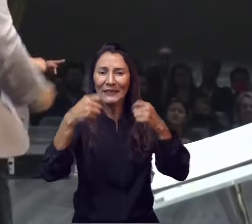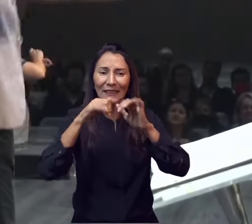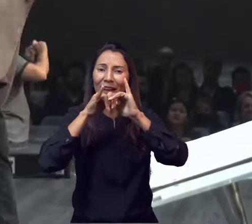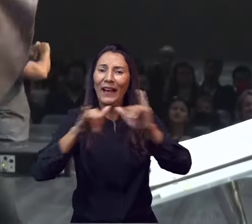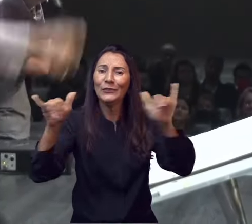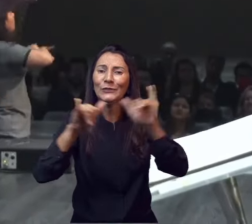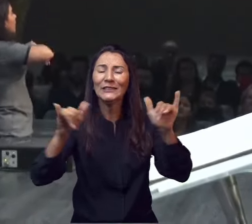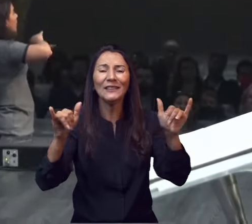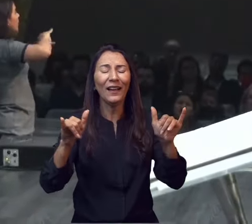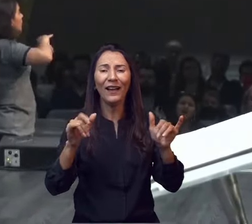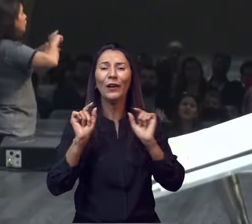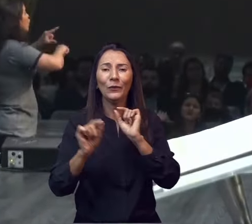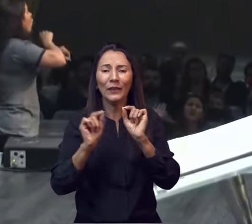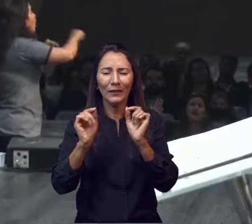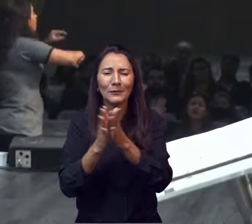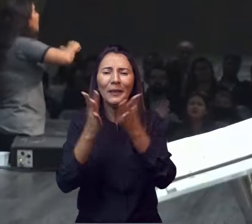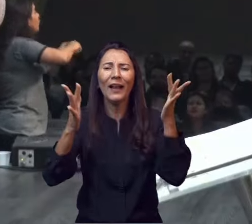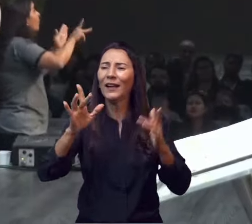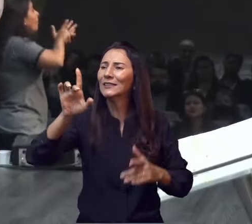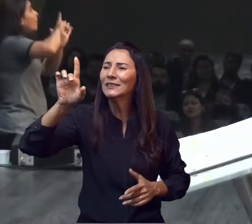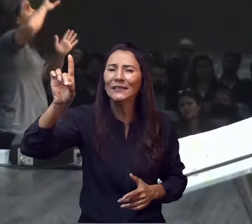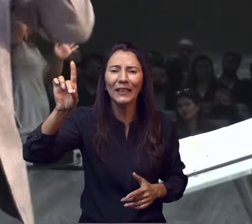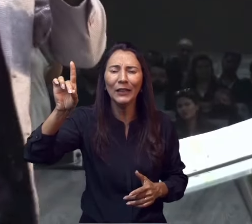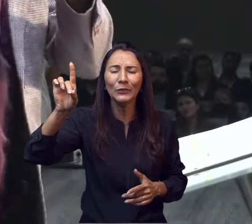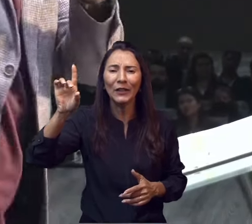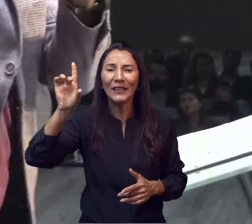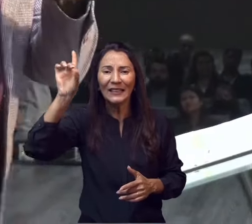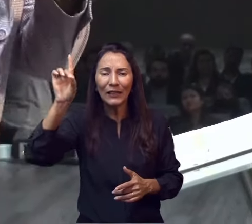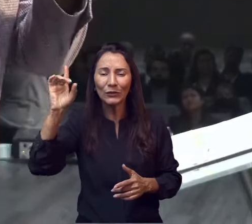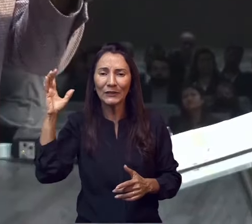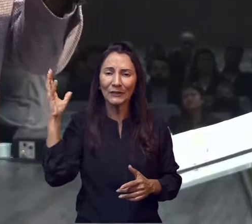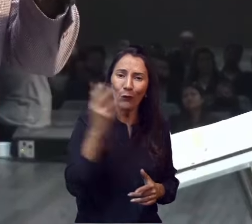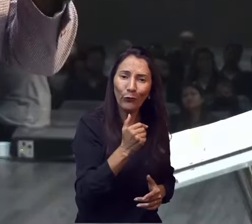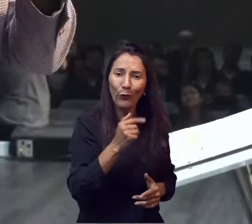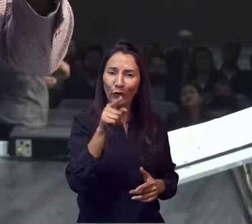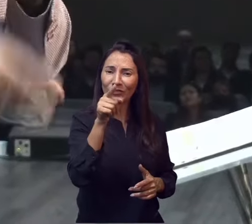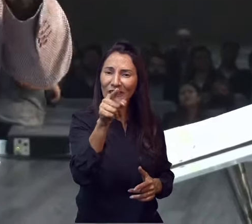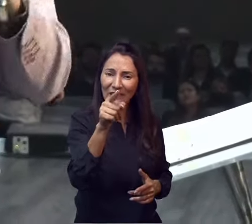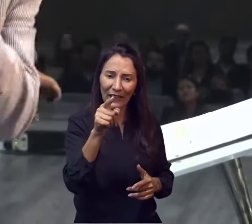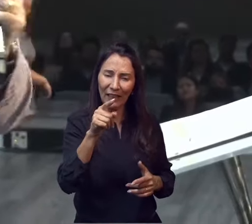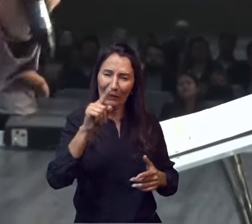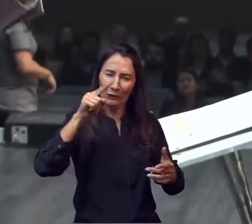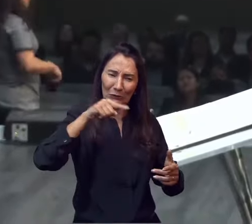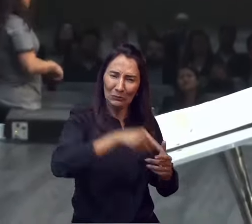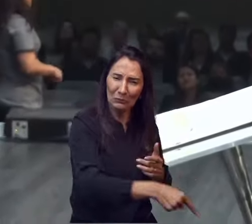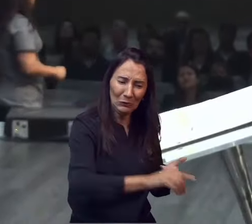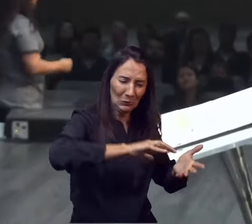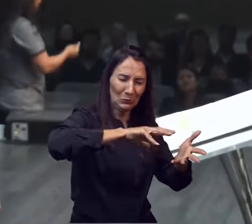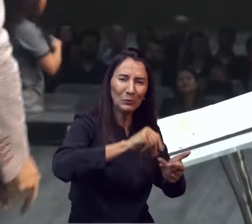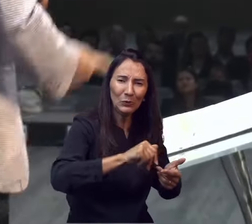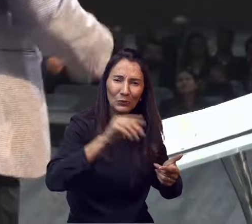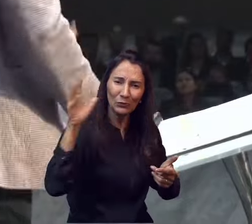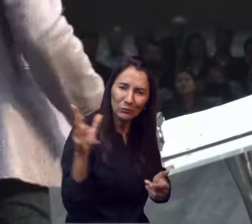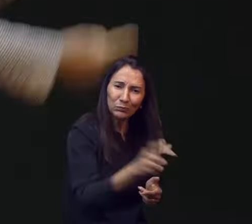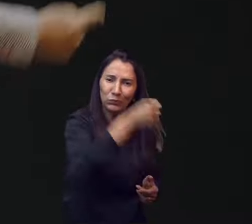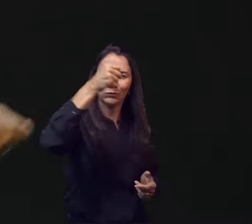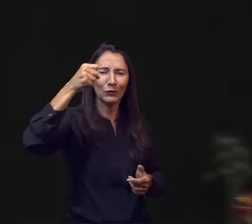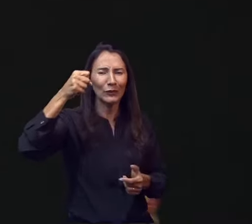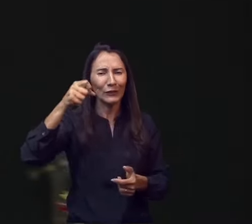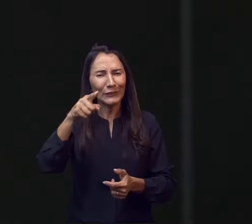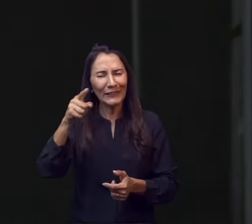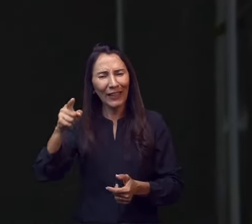que vos chamou das Trevas para sua maravilhosa luz vós que tem outro tempo não era esse povo agora sou esse povo de Deus que